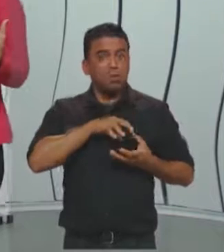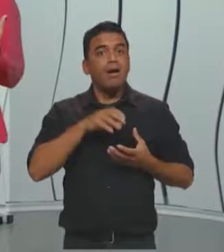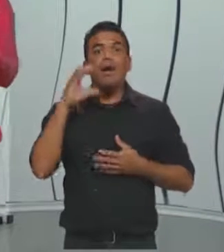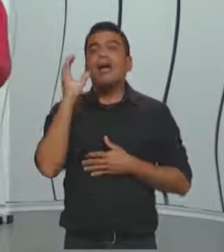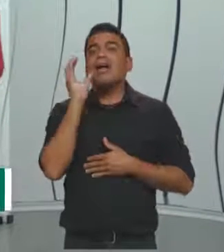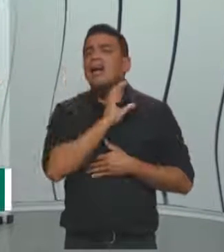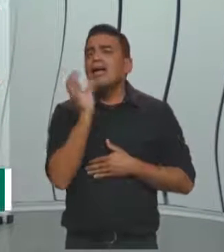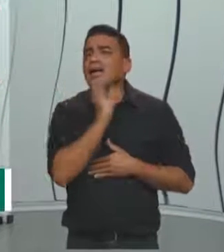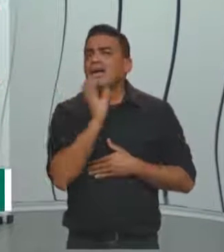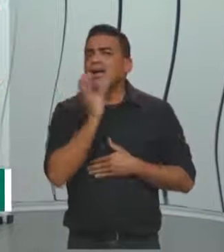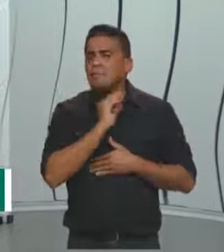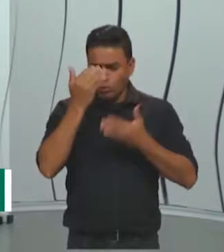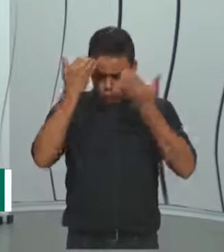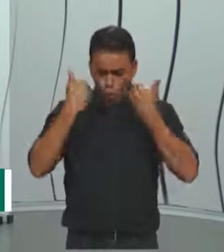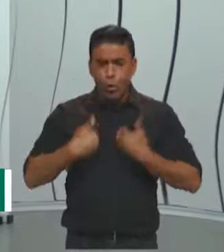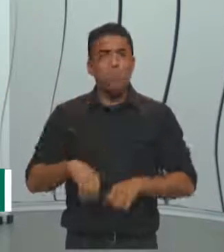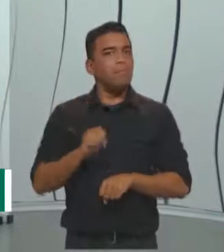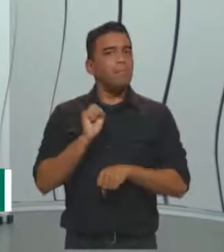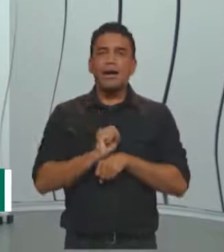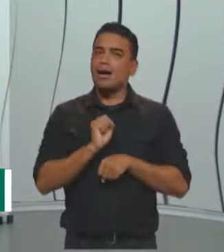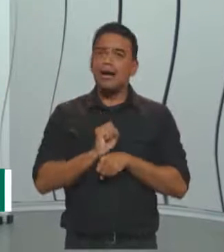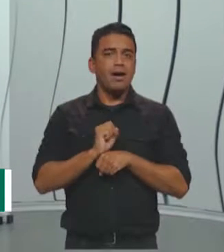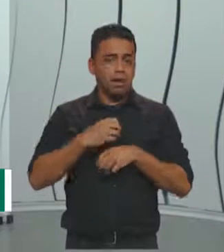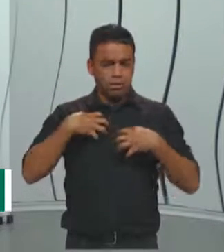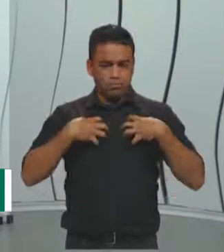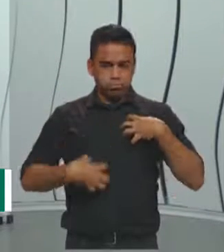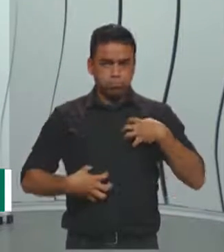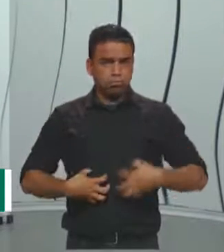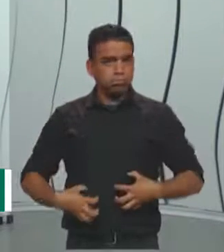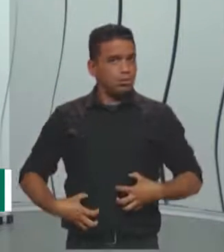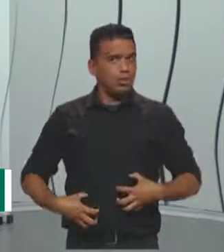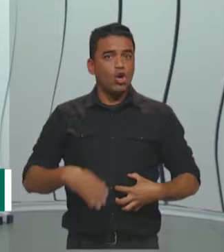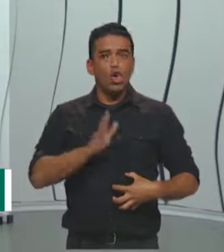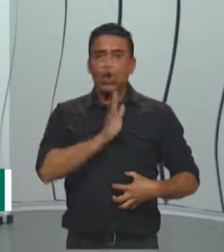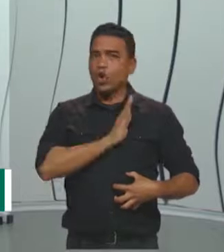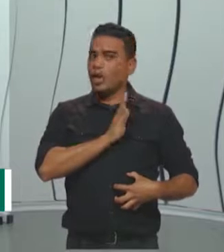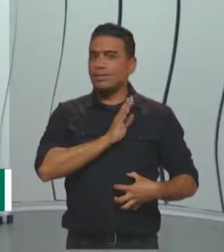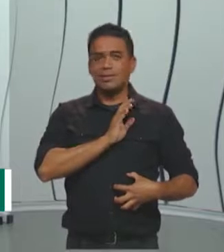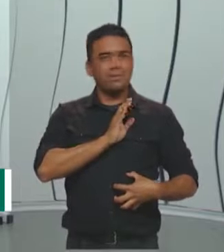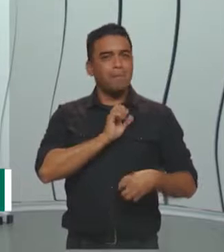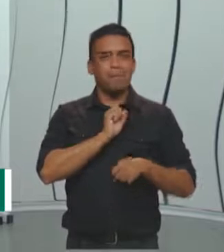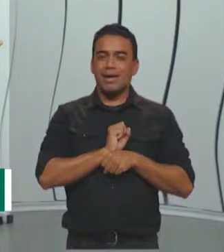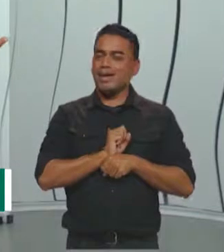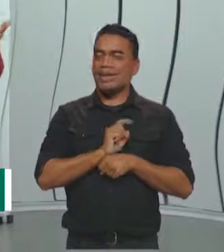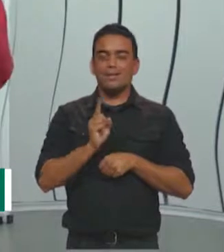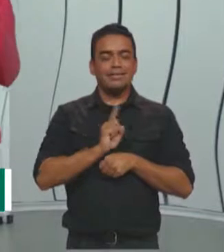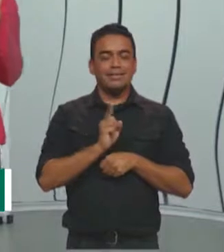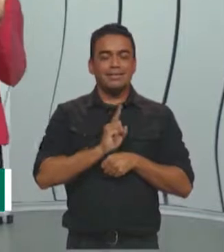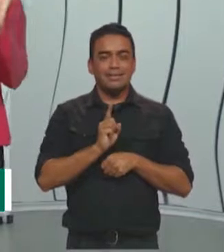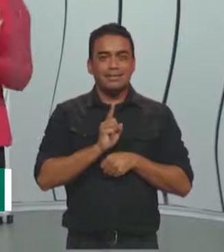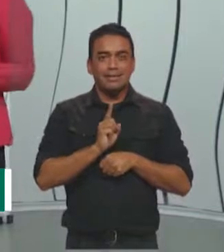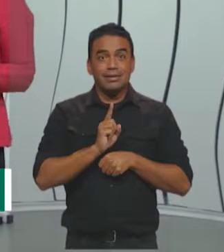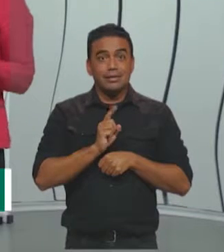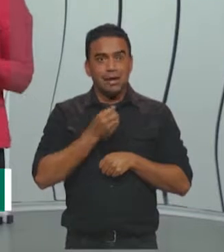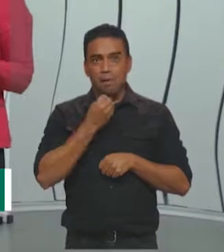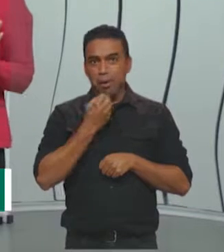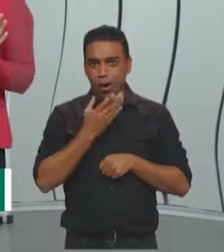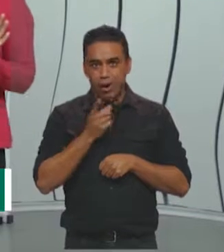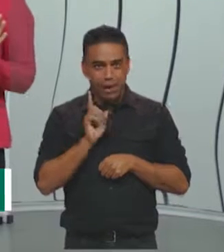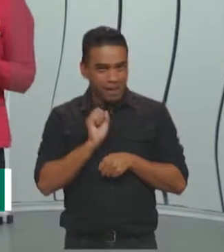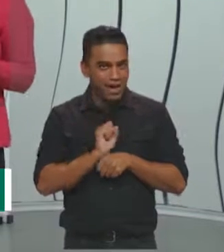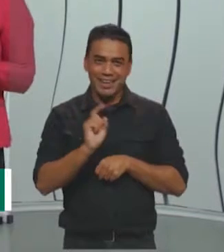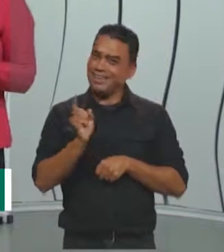seu corpo não para, seus órgãos não param e seu coração também não para. E nem é bom que pare,